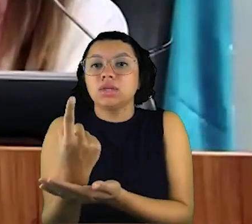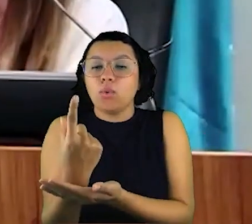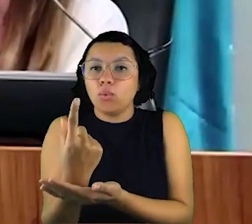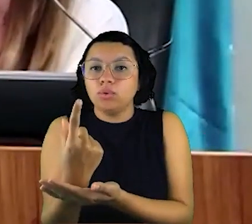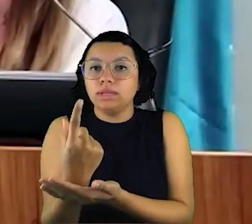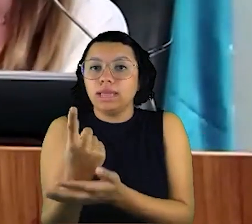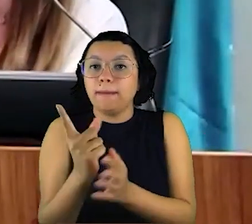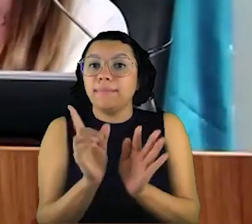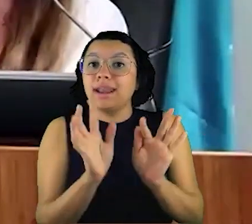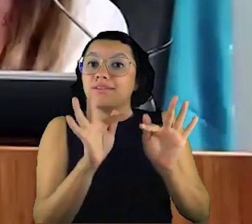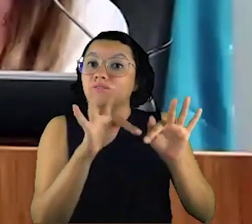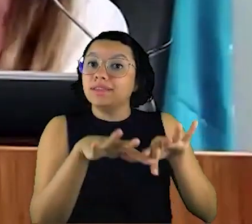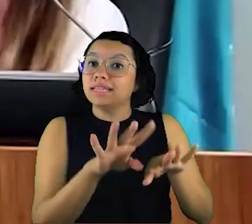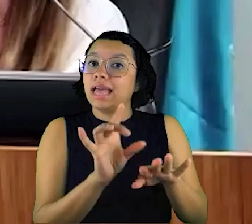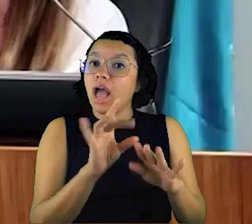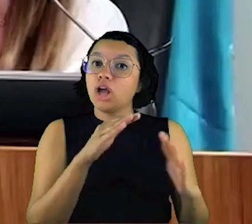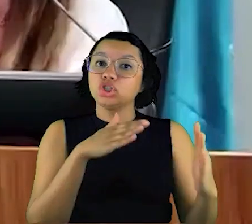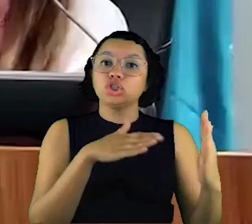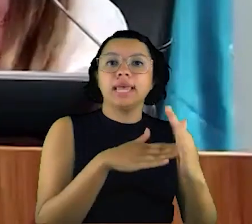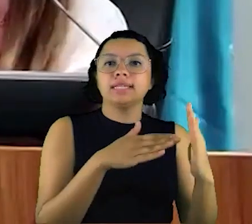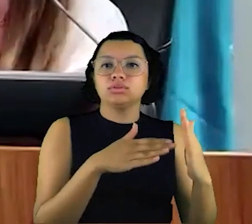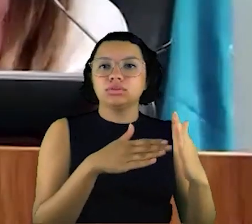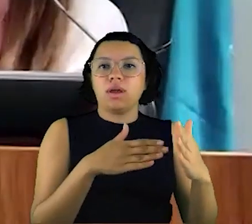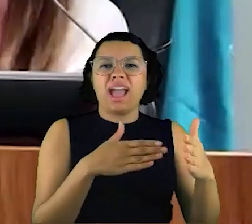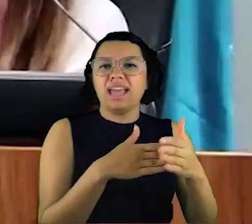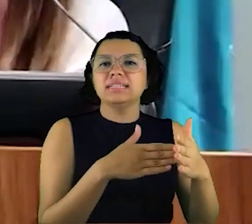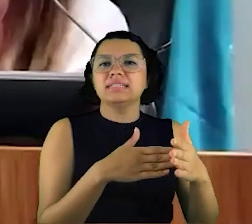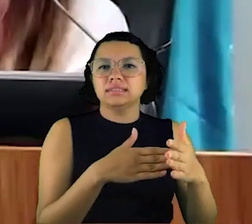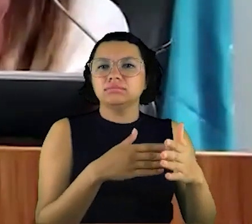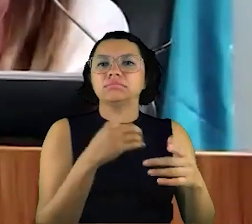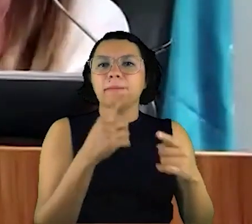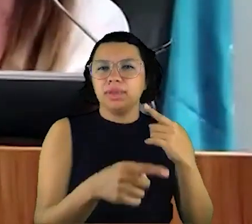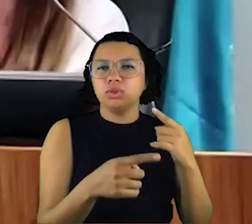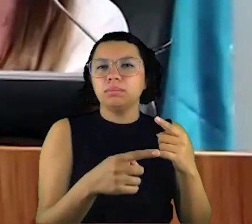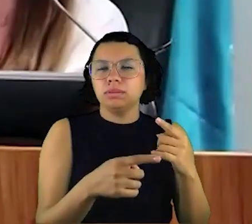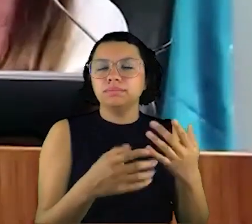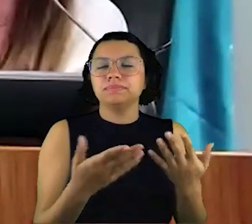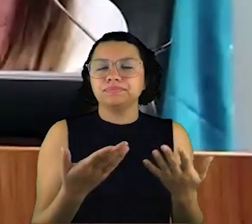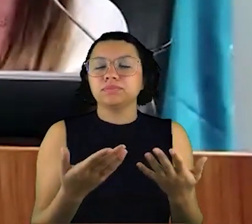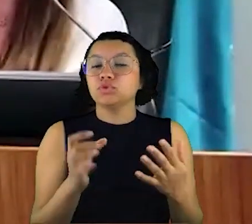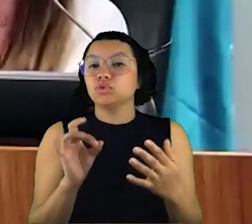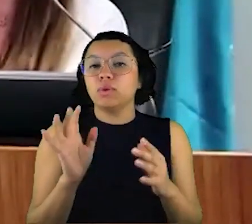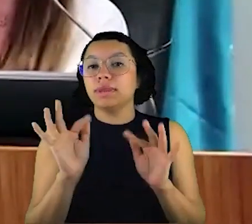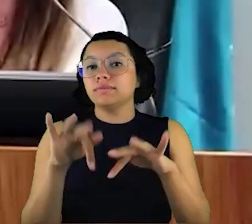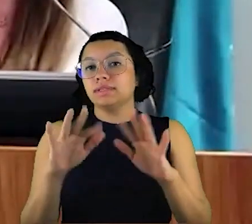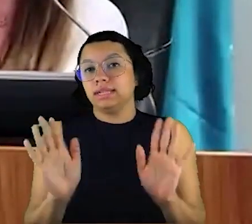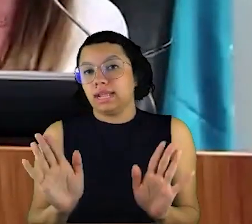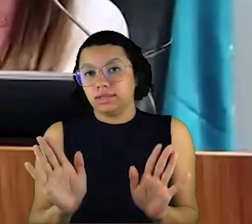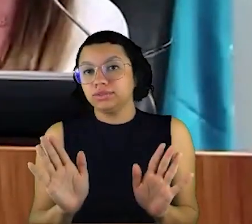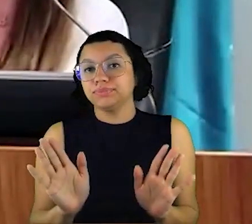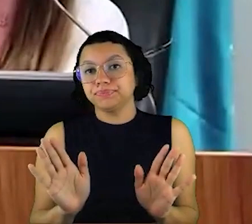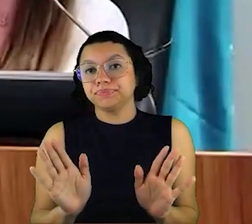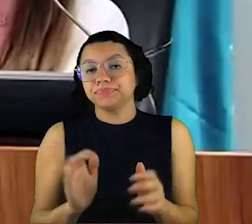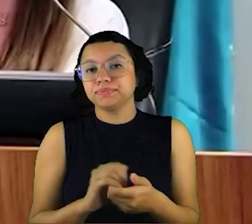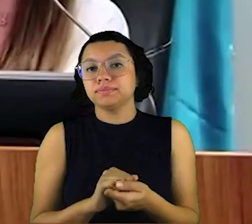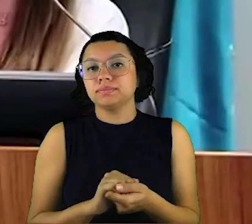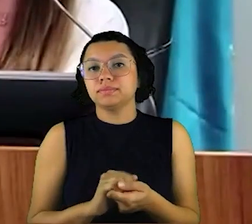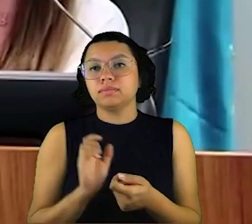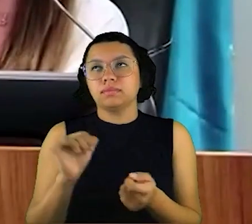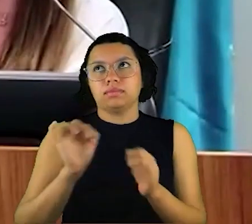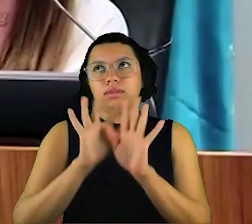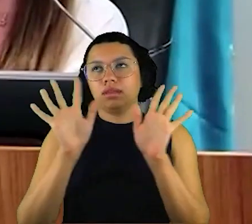única para fins de restrição, só para essa finalidade.